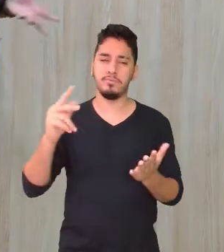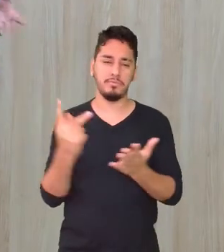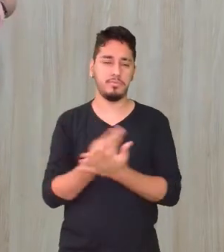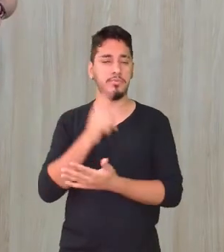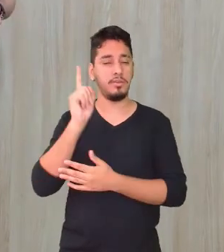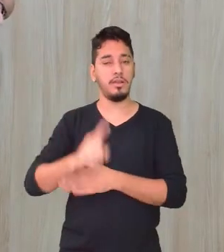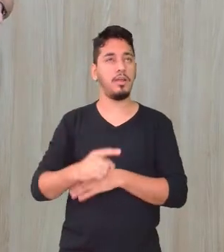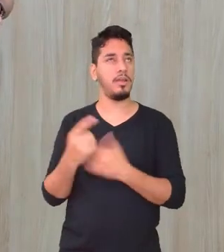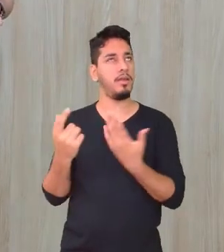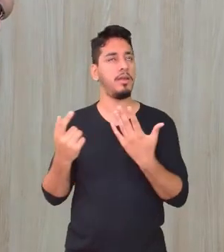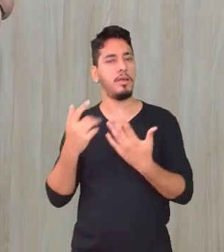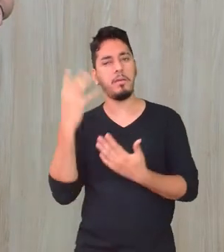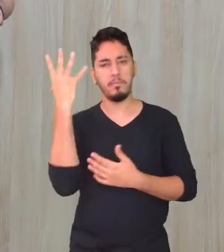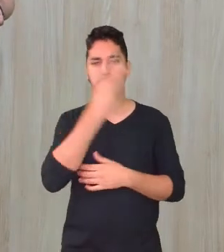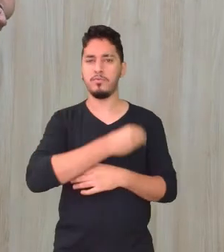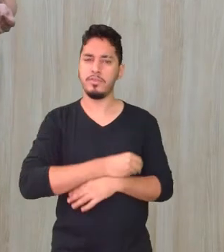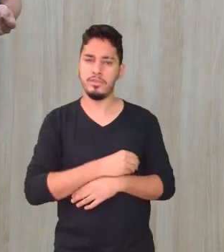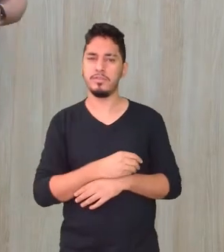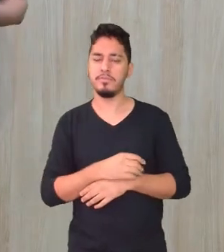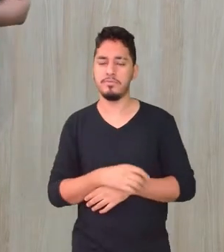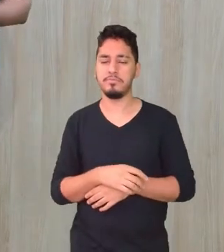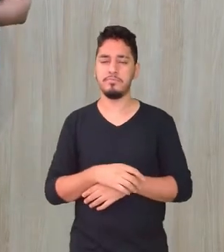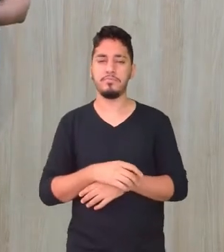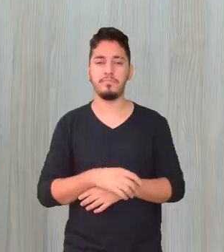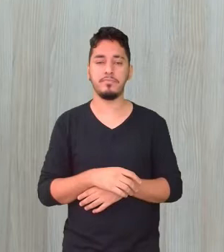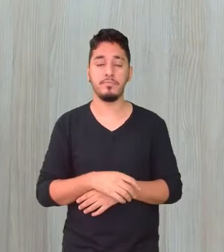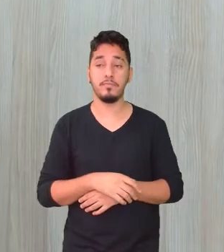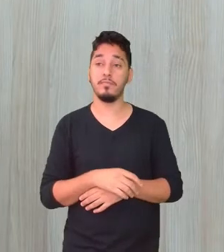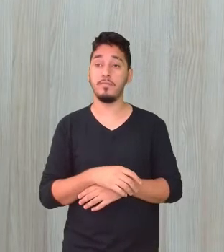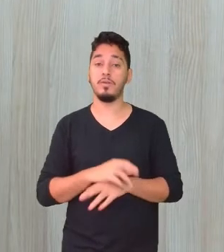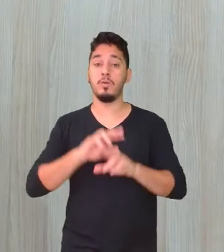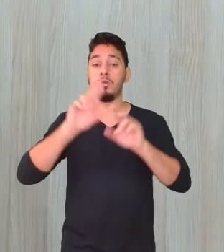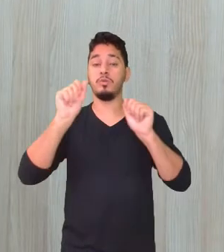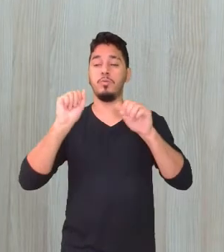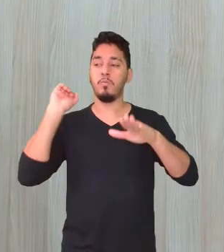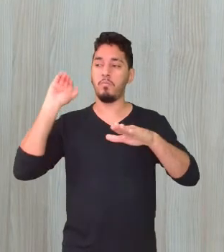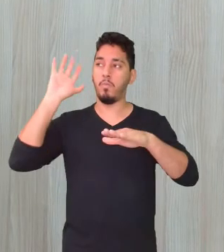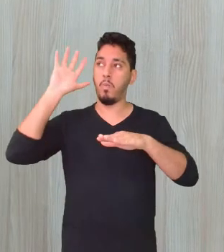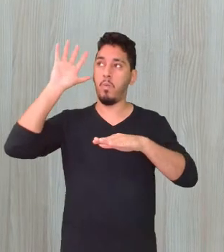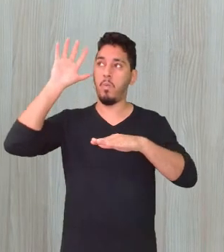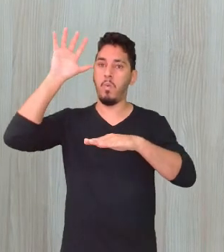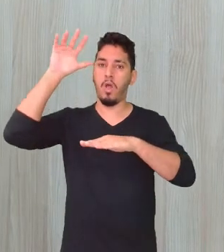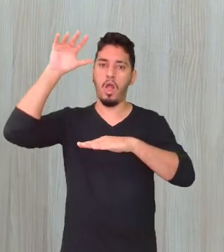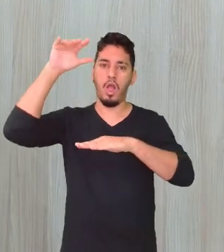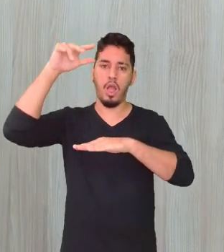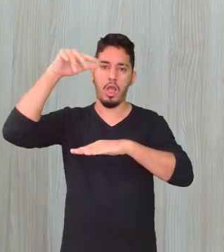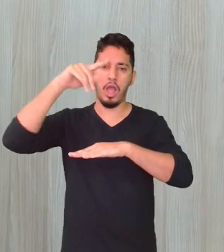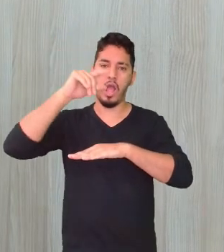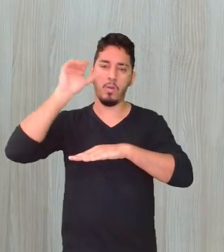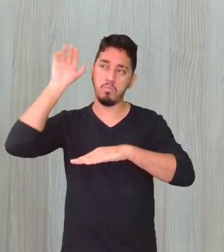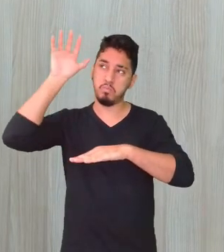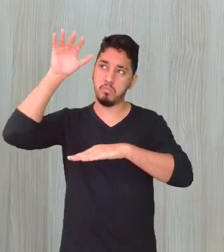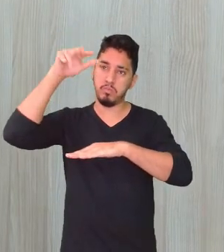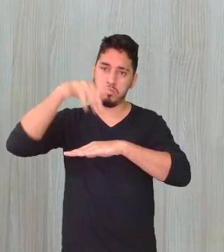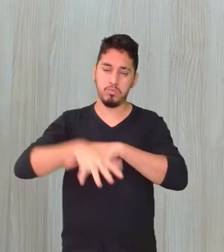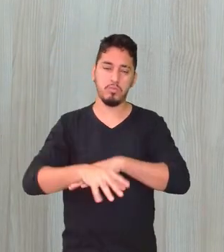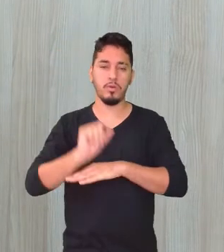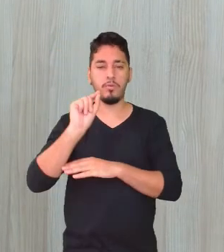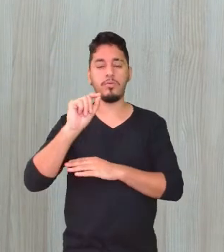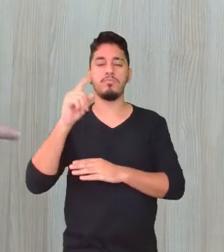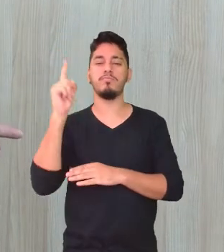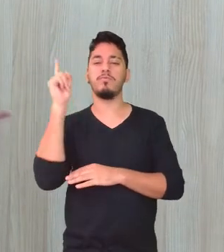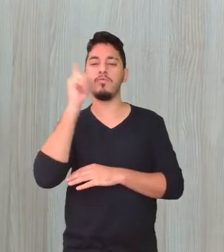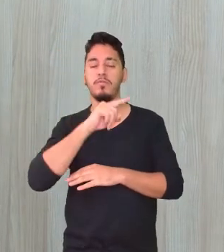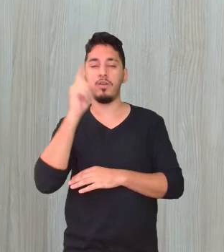até um espetáculo bonito, né? Com certeza. Aí essa questão do tsunami, ela ocorre justamente quando a gente tem esse processo de